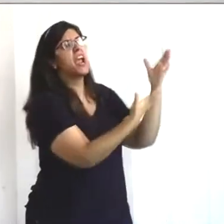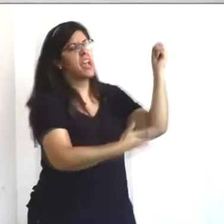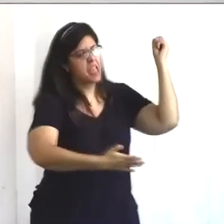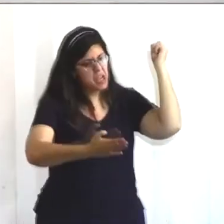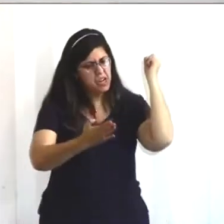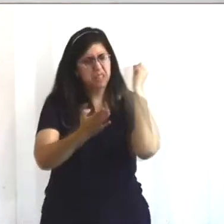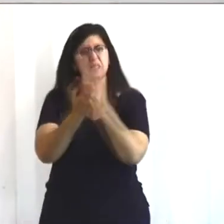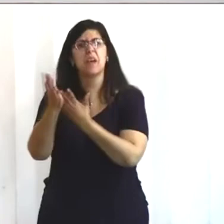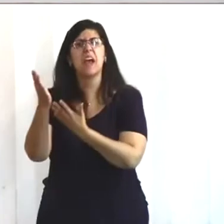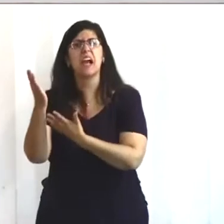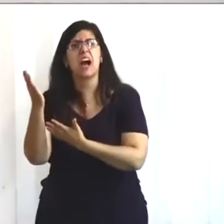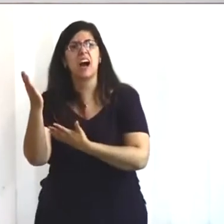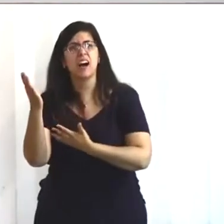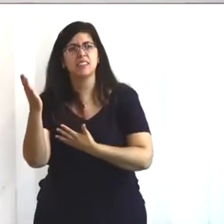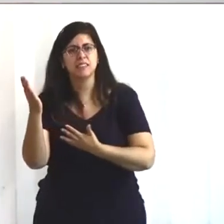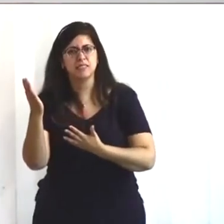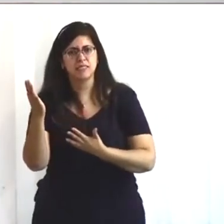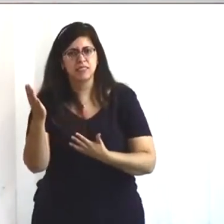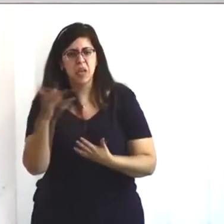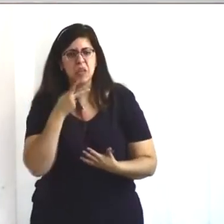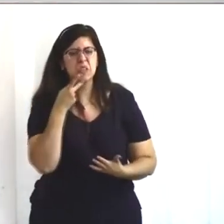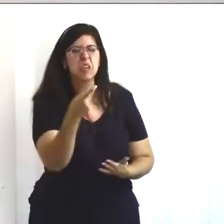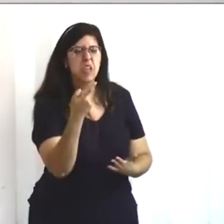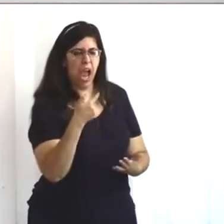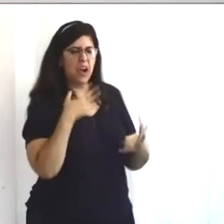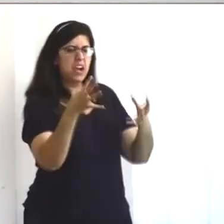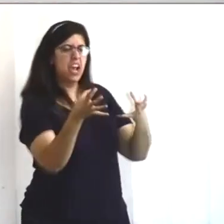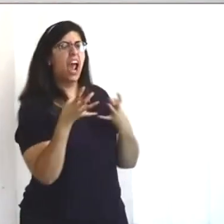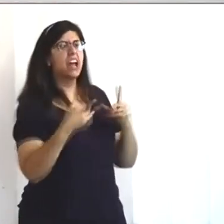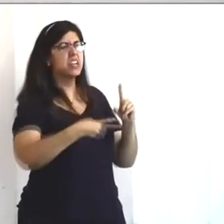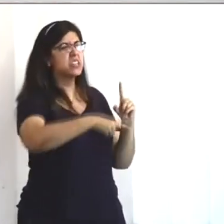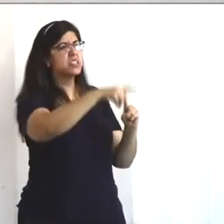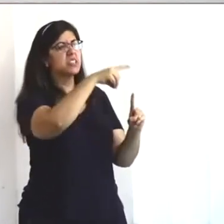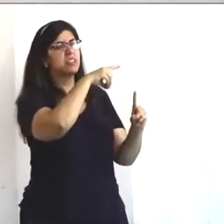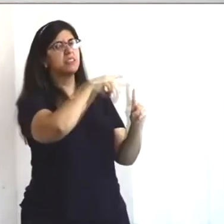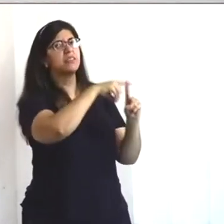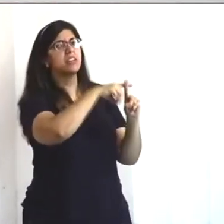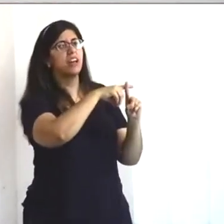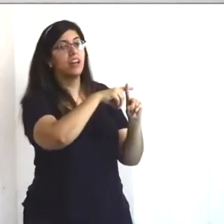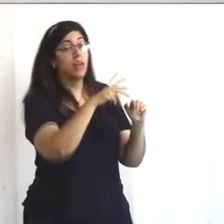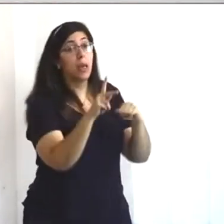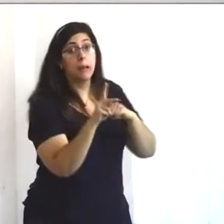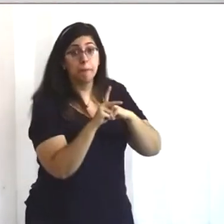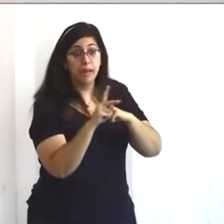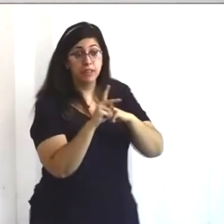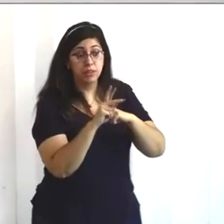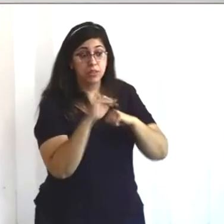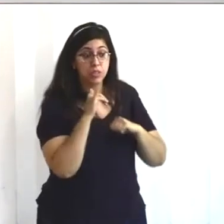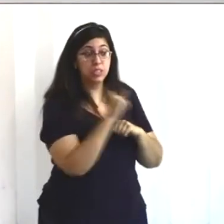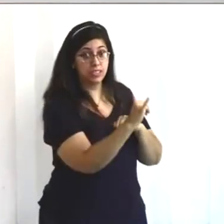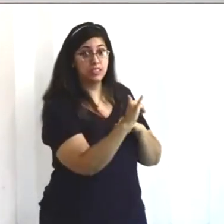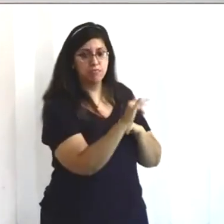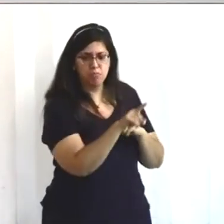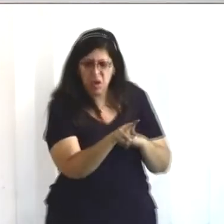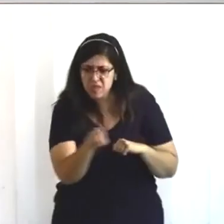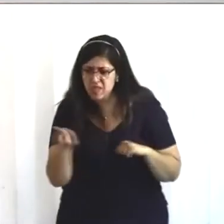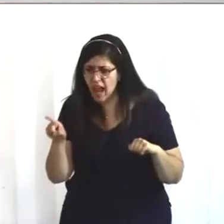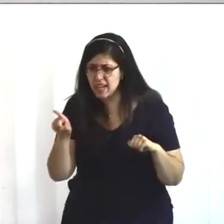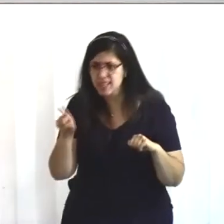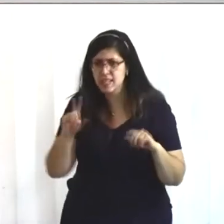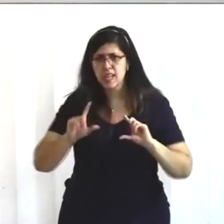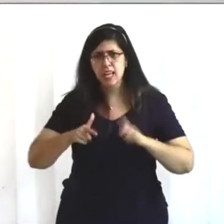Então esse é o sinal amarelo. Se você conhece a palavra, se você sabe o que é salvação, se você